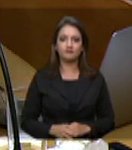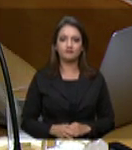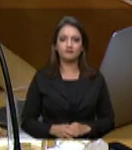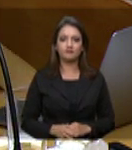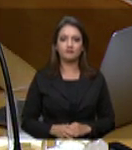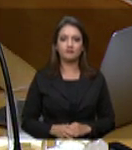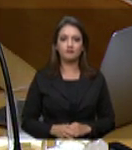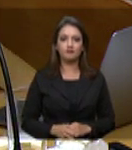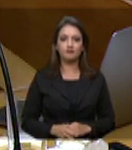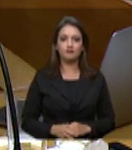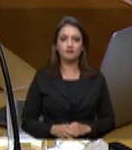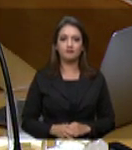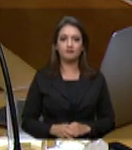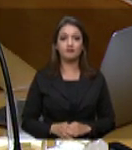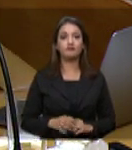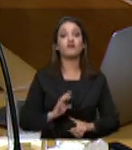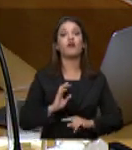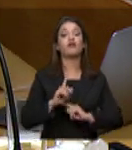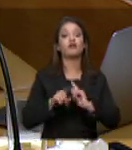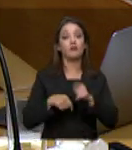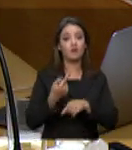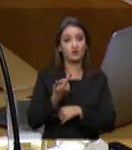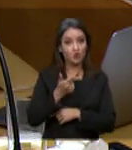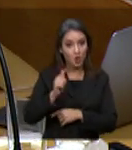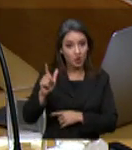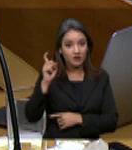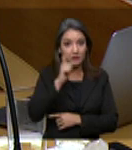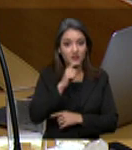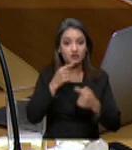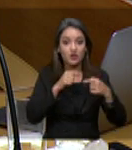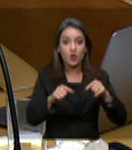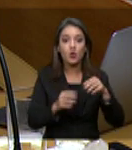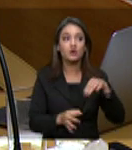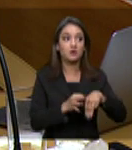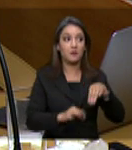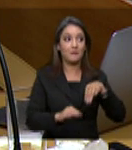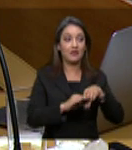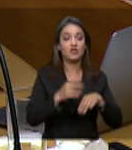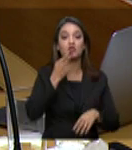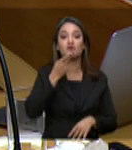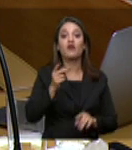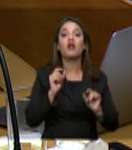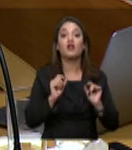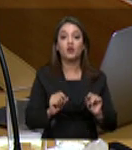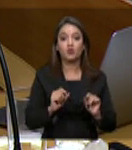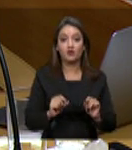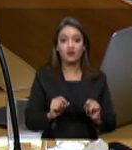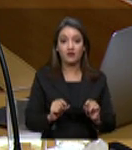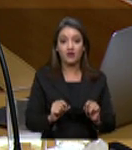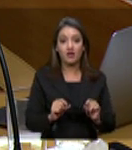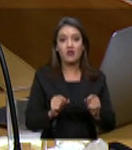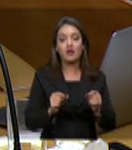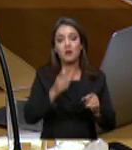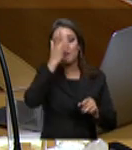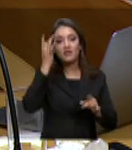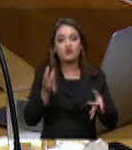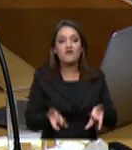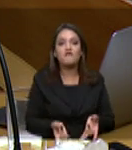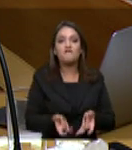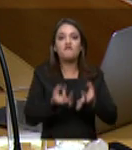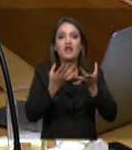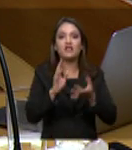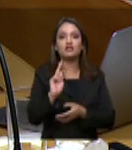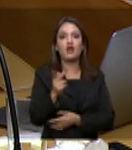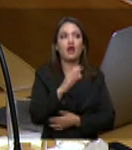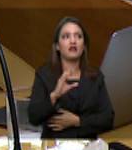a e na sequência outra calúnia contra colega dizendo com todas as letras que vende habeas corpus e